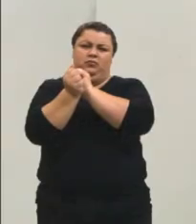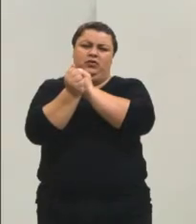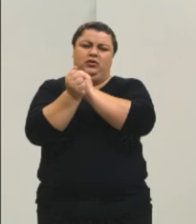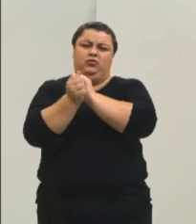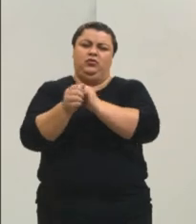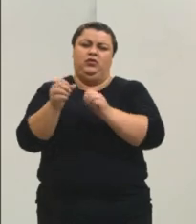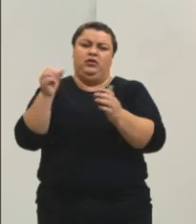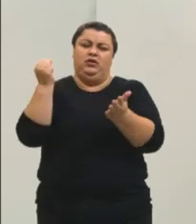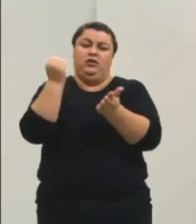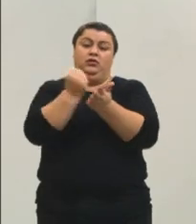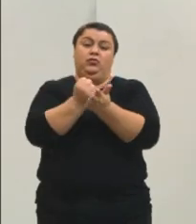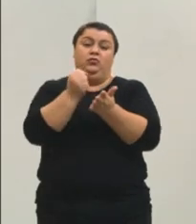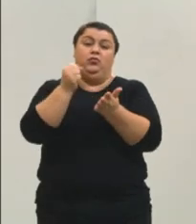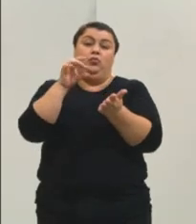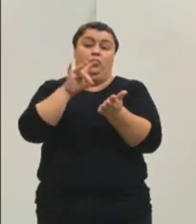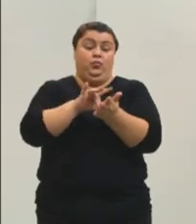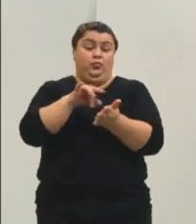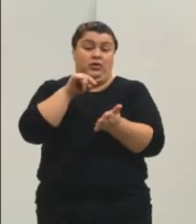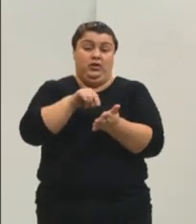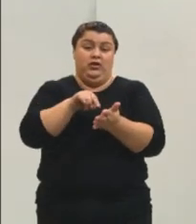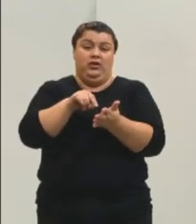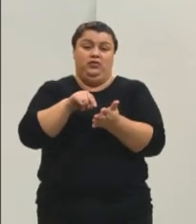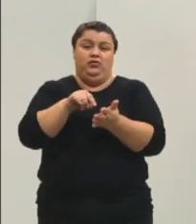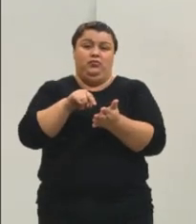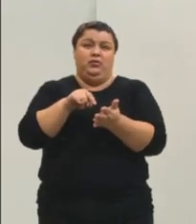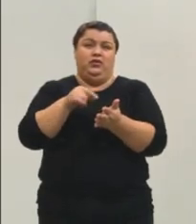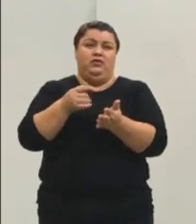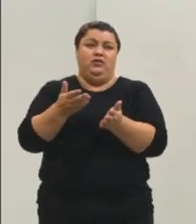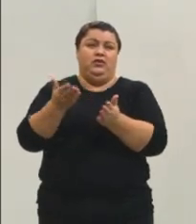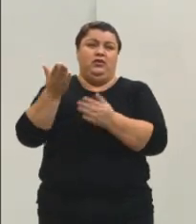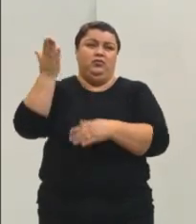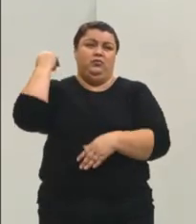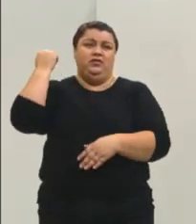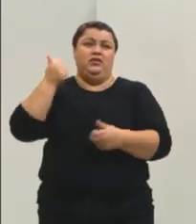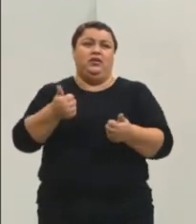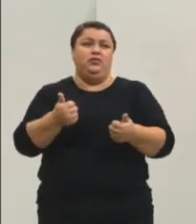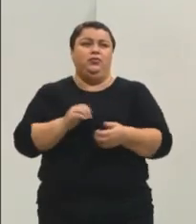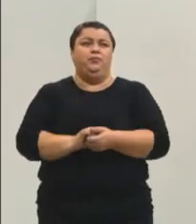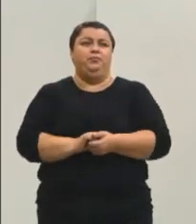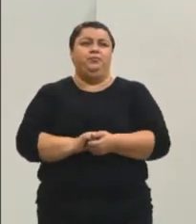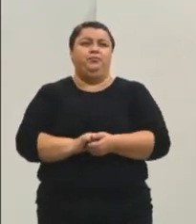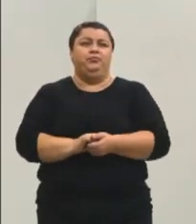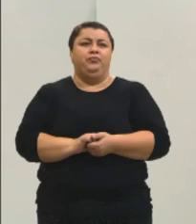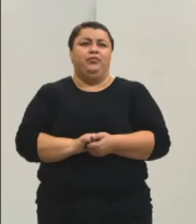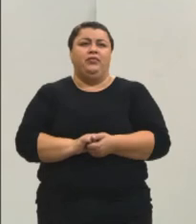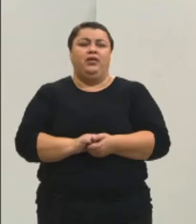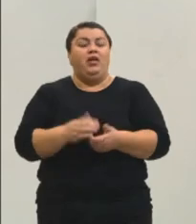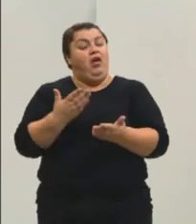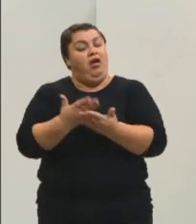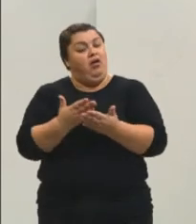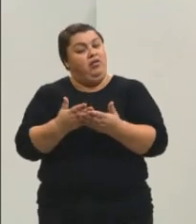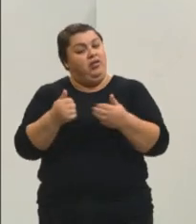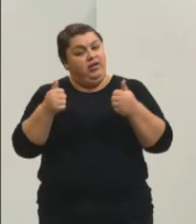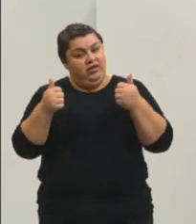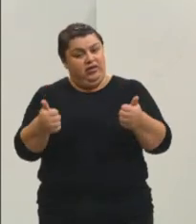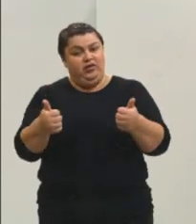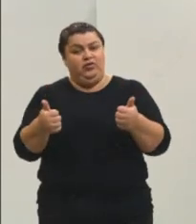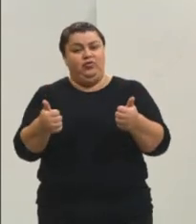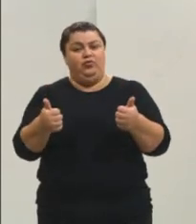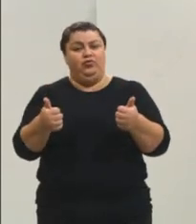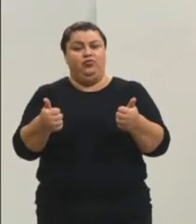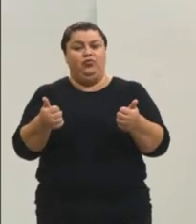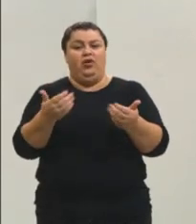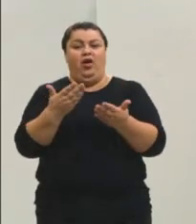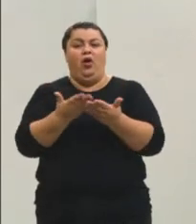um documentos para que eles fiquem no passado tá pessoal então era isso na nossa aula de hoje sobre o